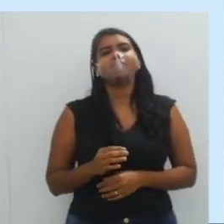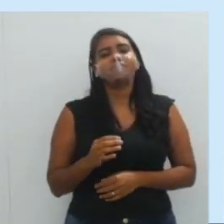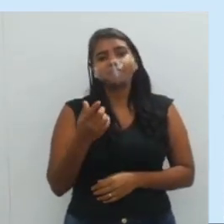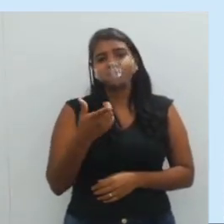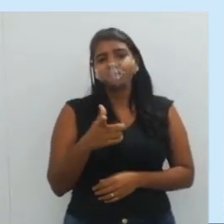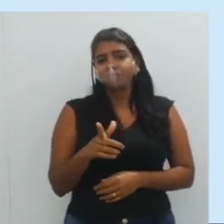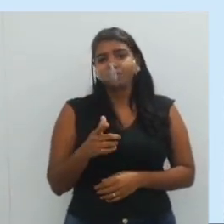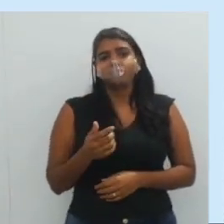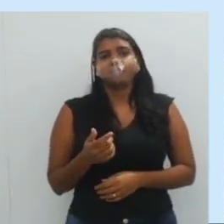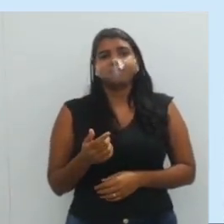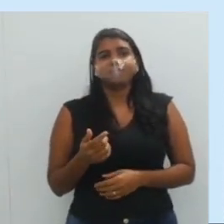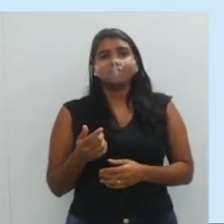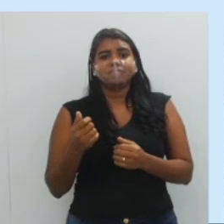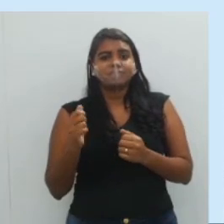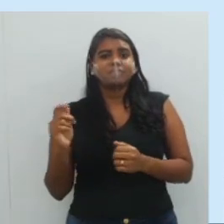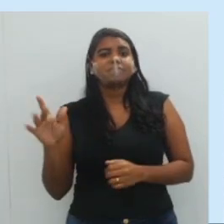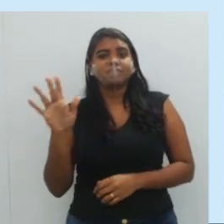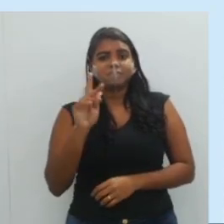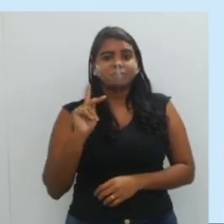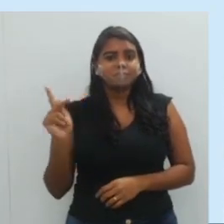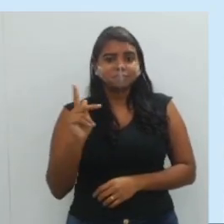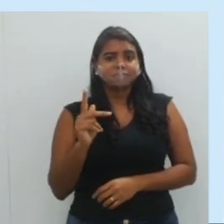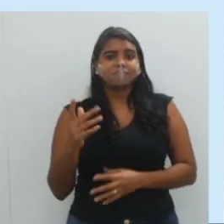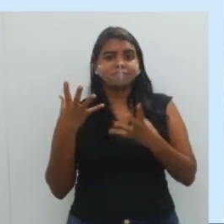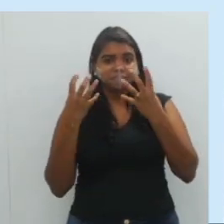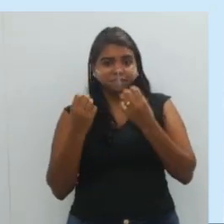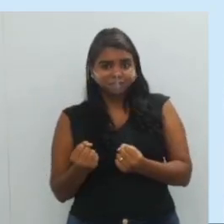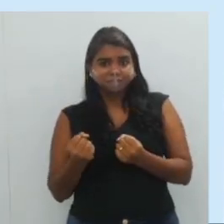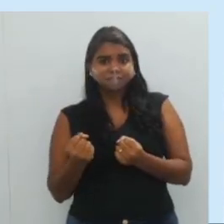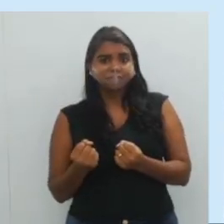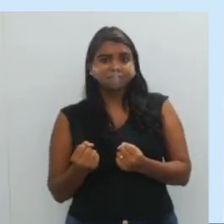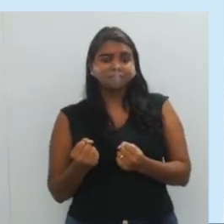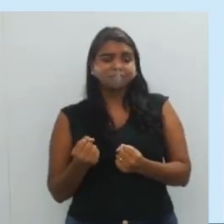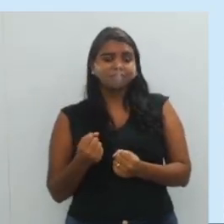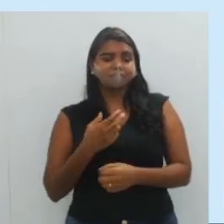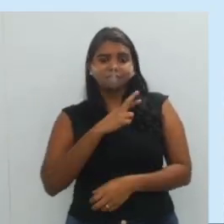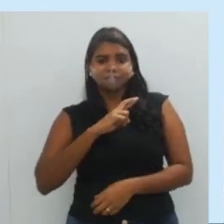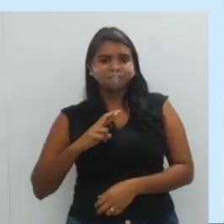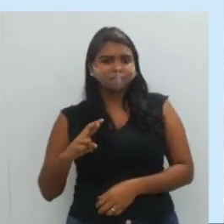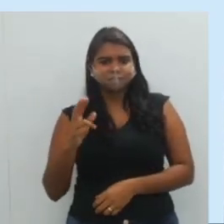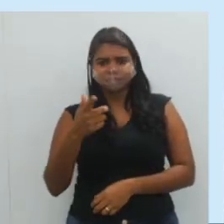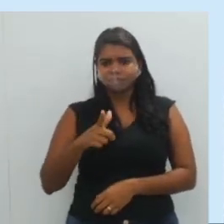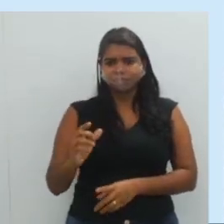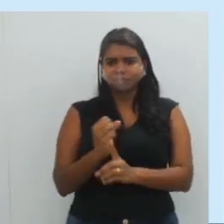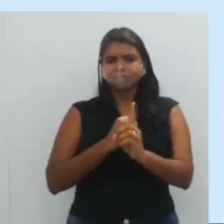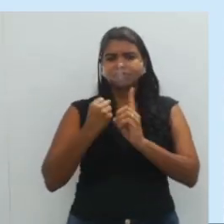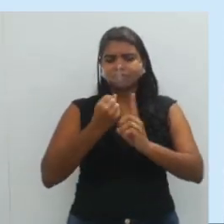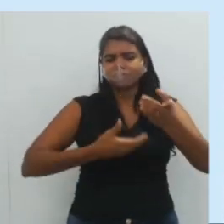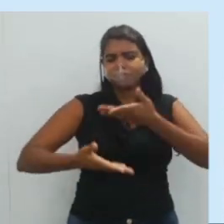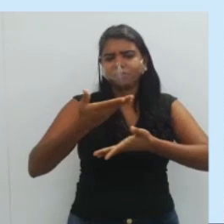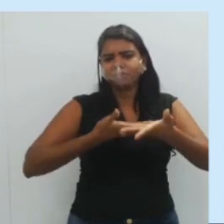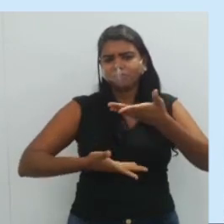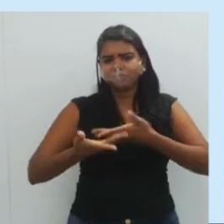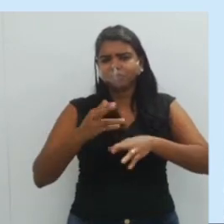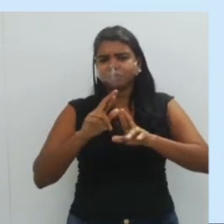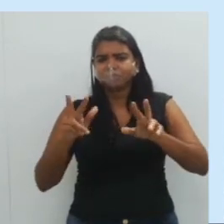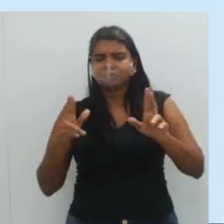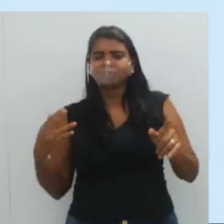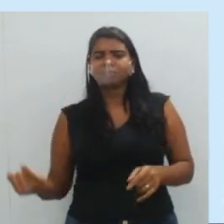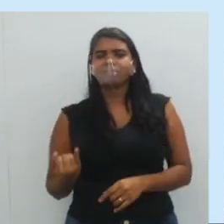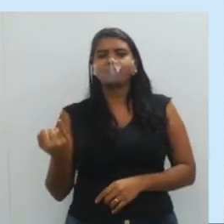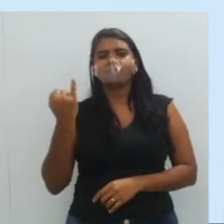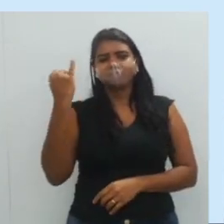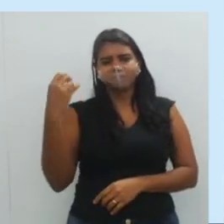respeito, não a singularidade, a pluralidade, a cidadania. Então são pontos importantes,